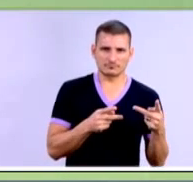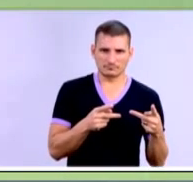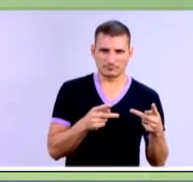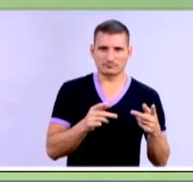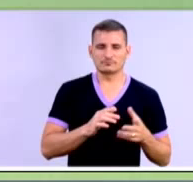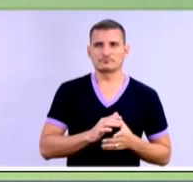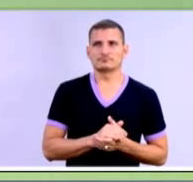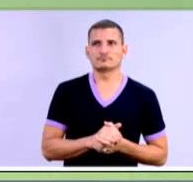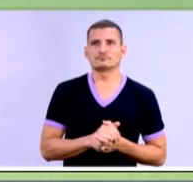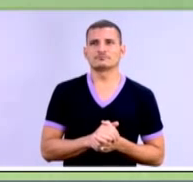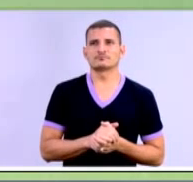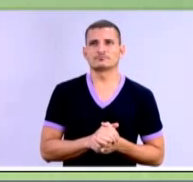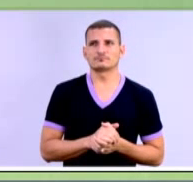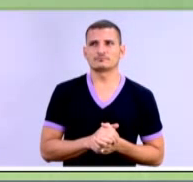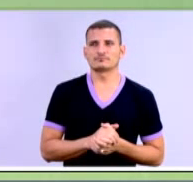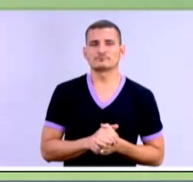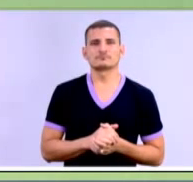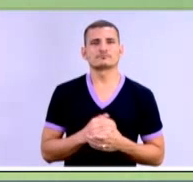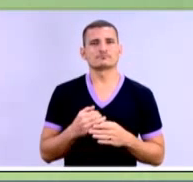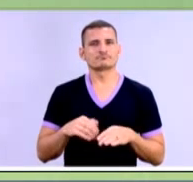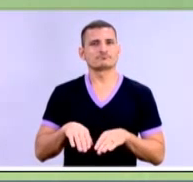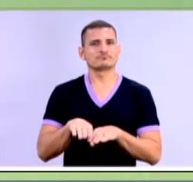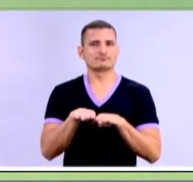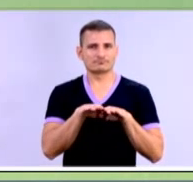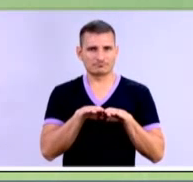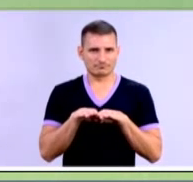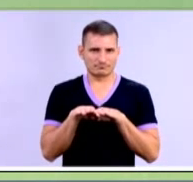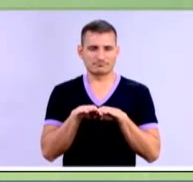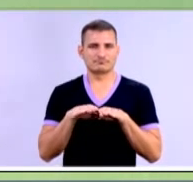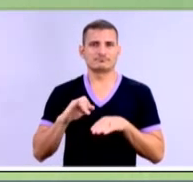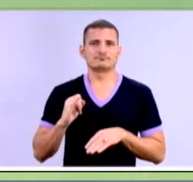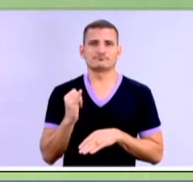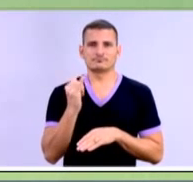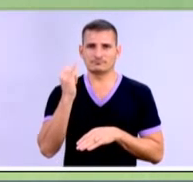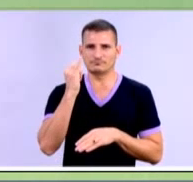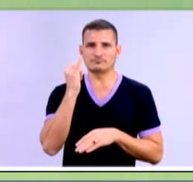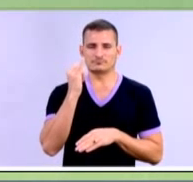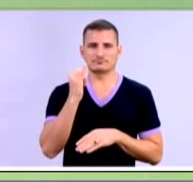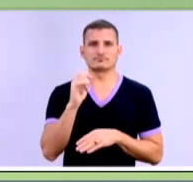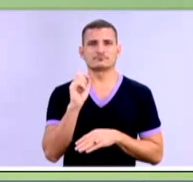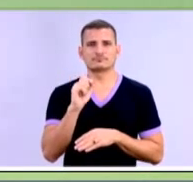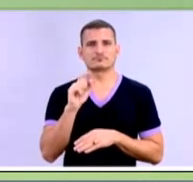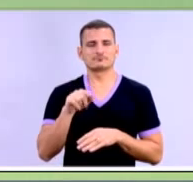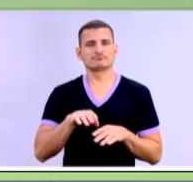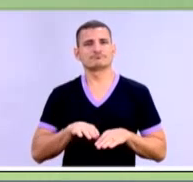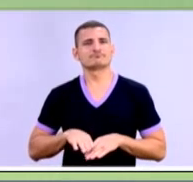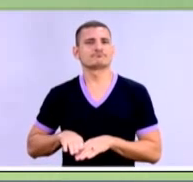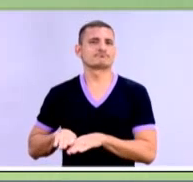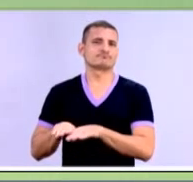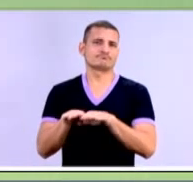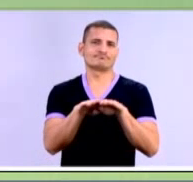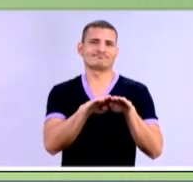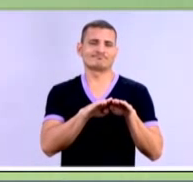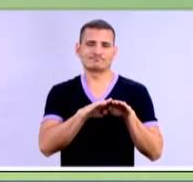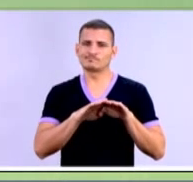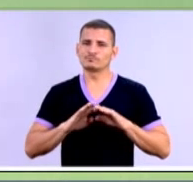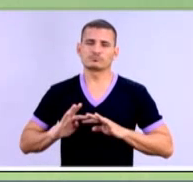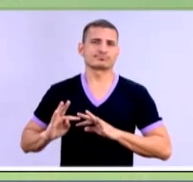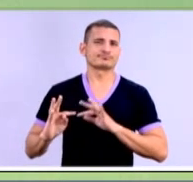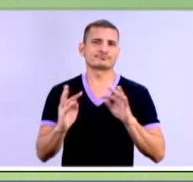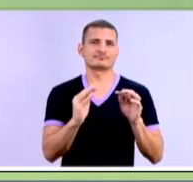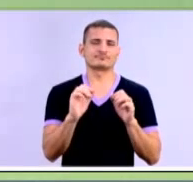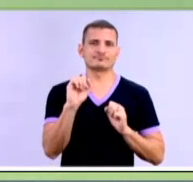Então, a padronização é importante para isso, para que seja um padrão para todos os fabricantes, né, não só